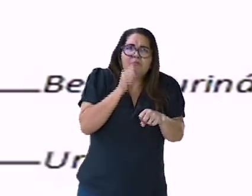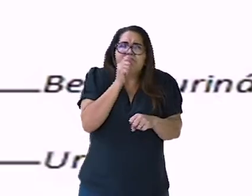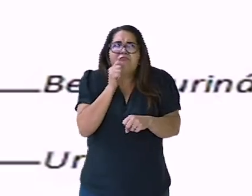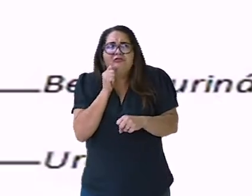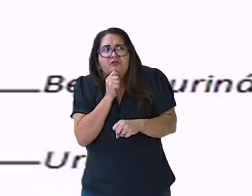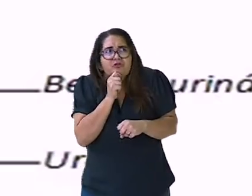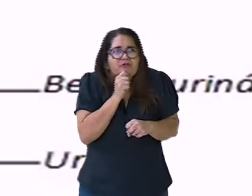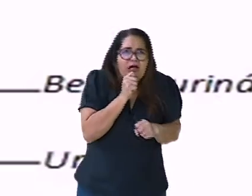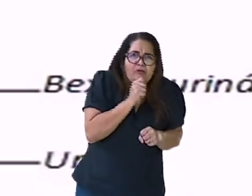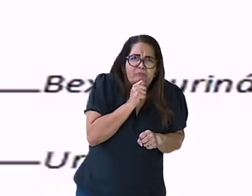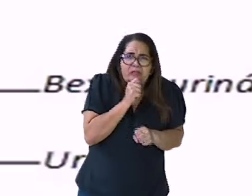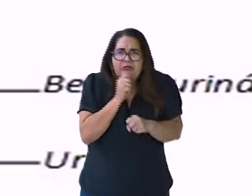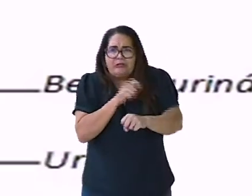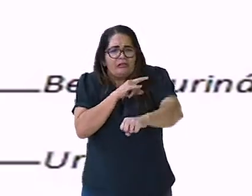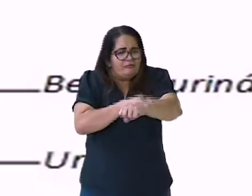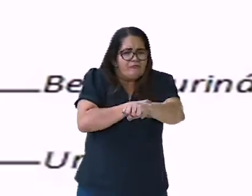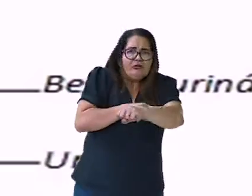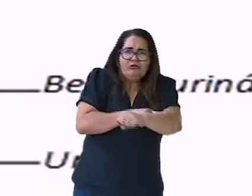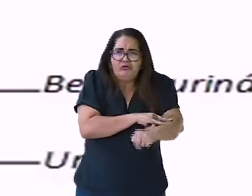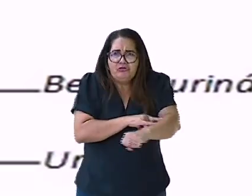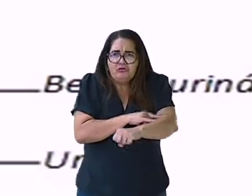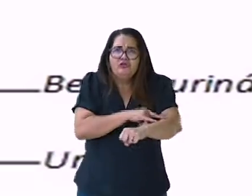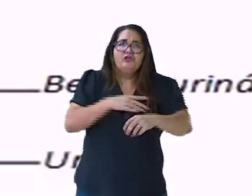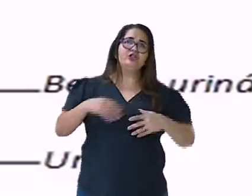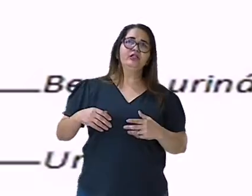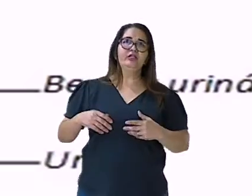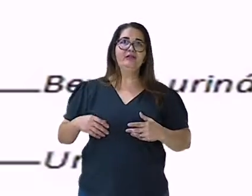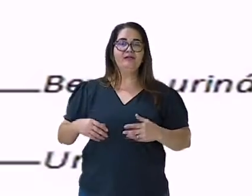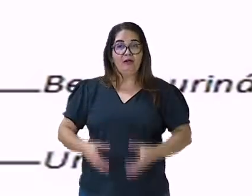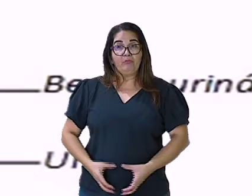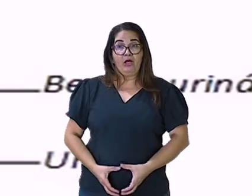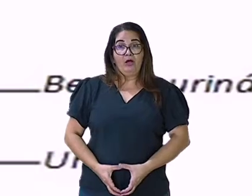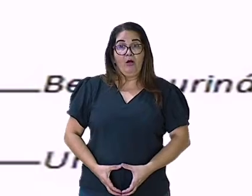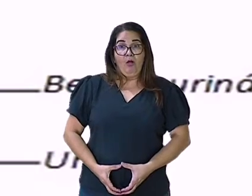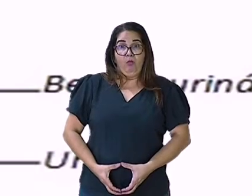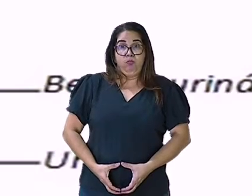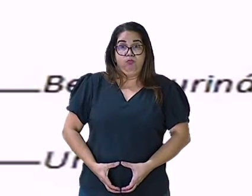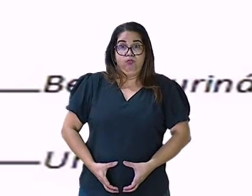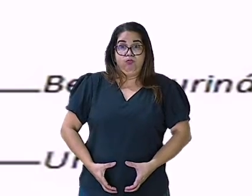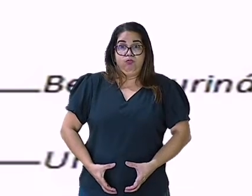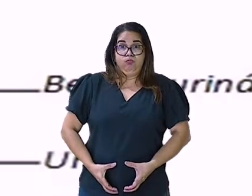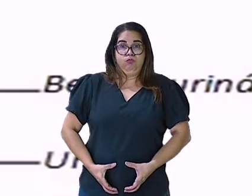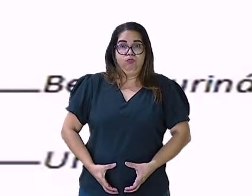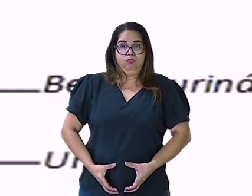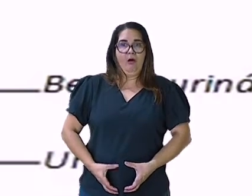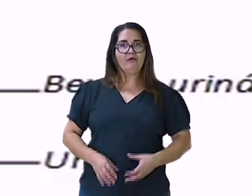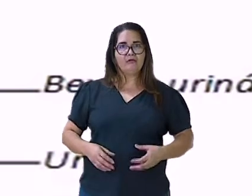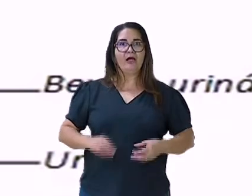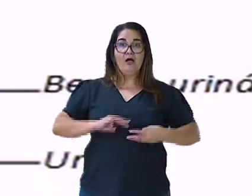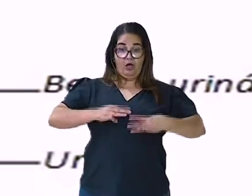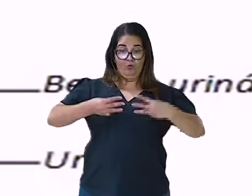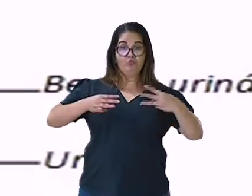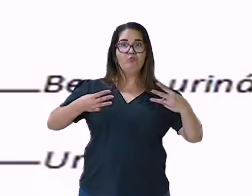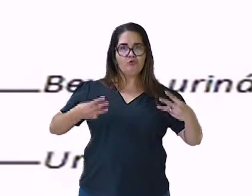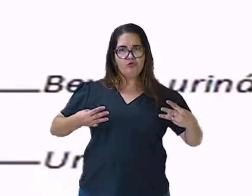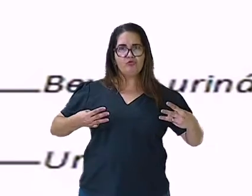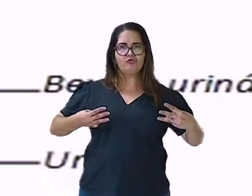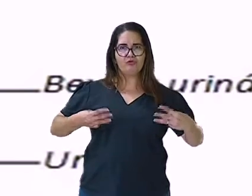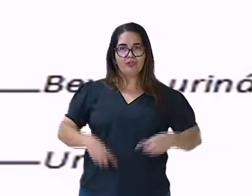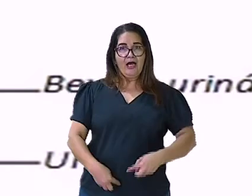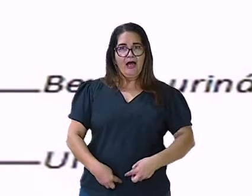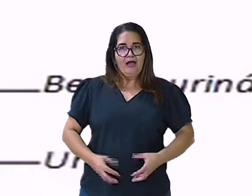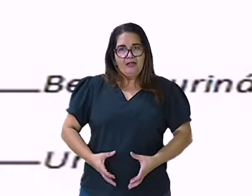para o nosso cérebro para que aconteça a eliminação da urina. Há músculos próximos ao local de